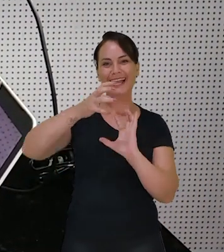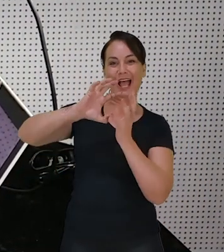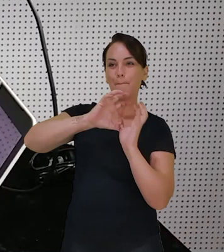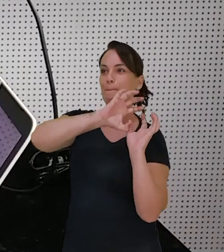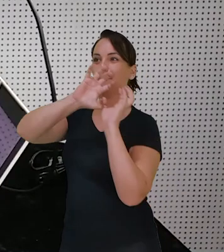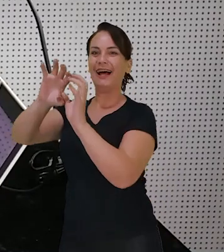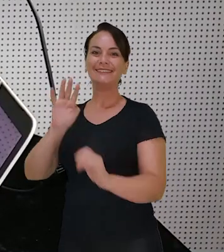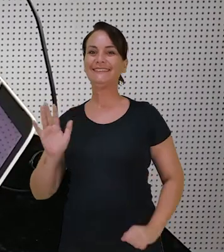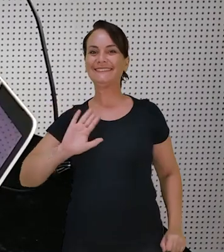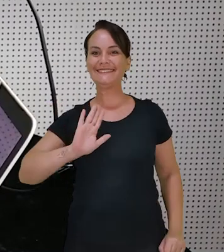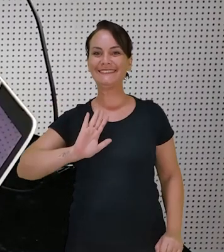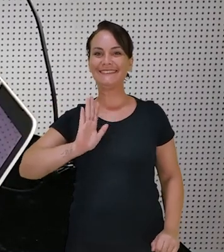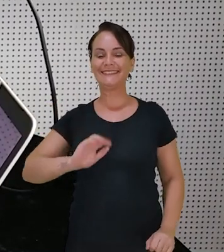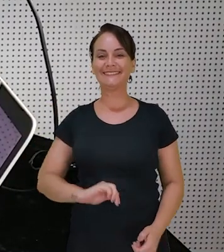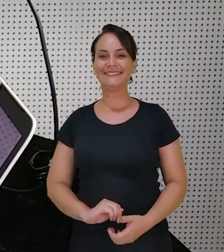Rede! Tchau!